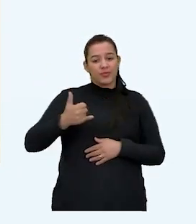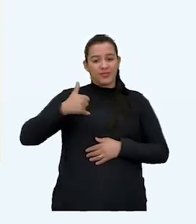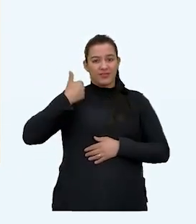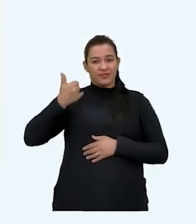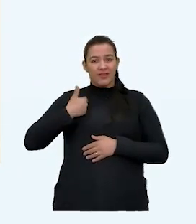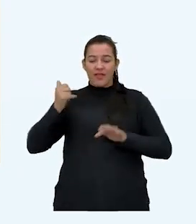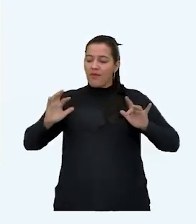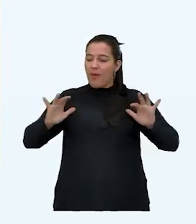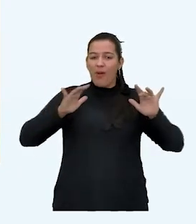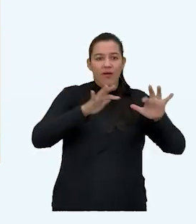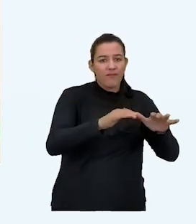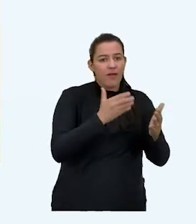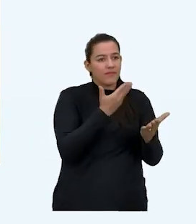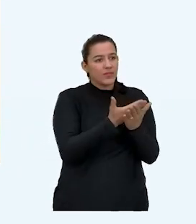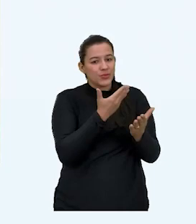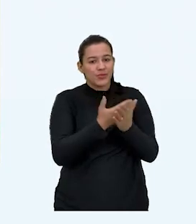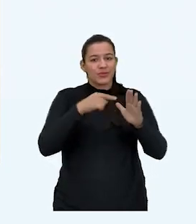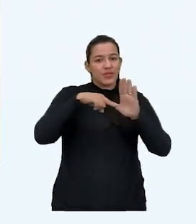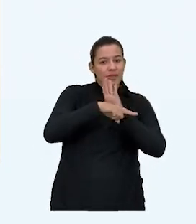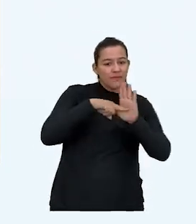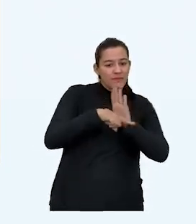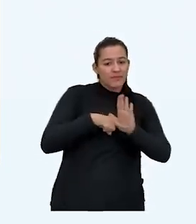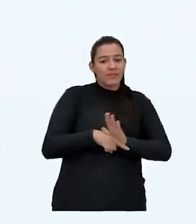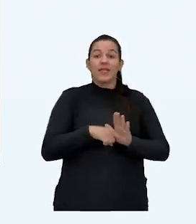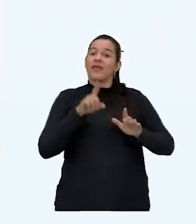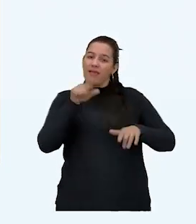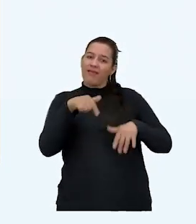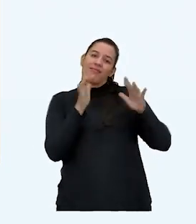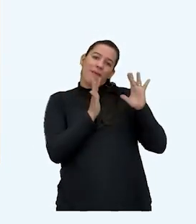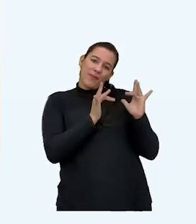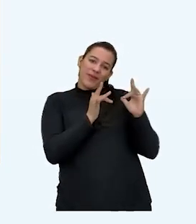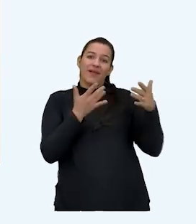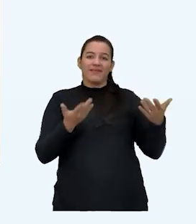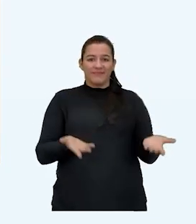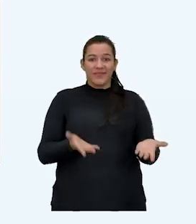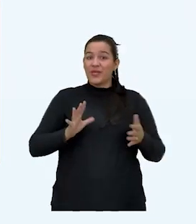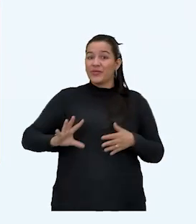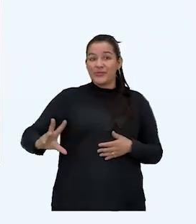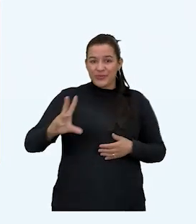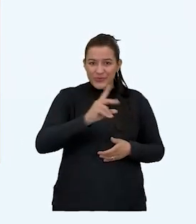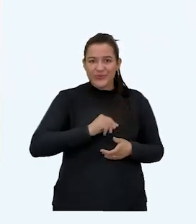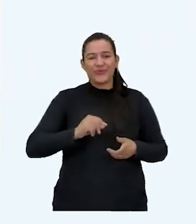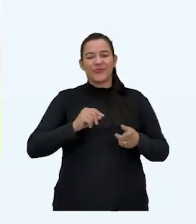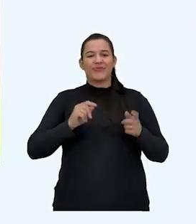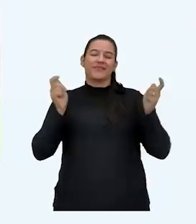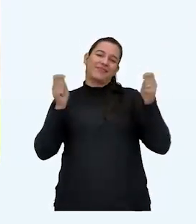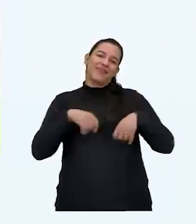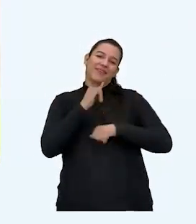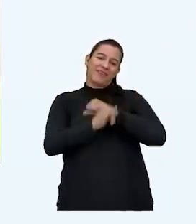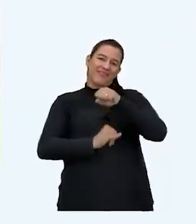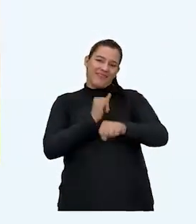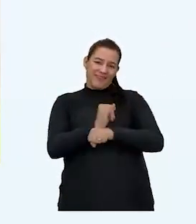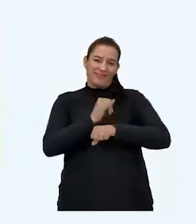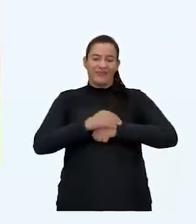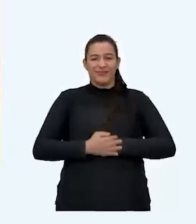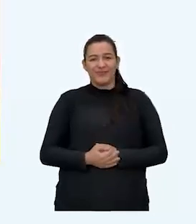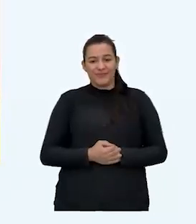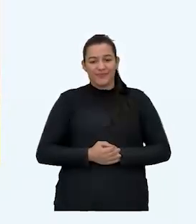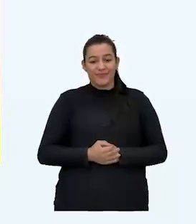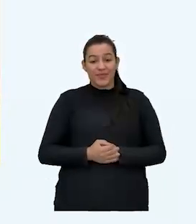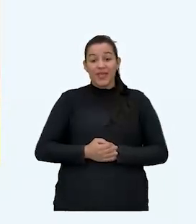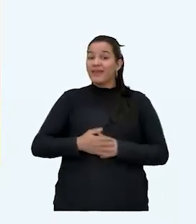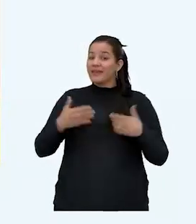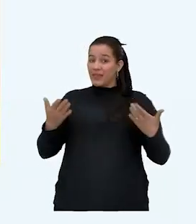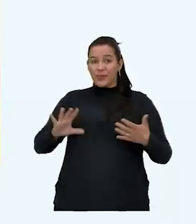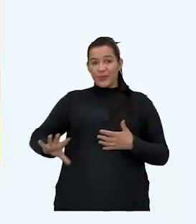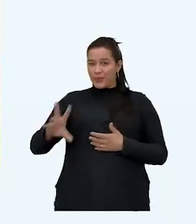vêm para estudar, pesquisar e até namorar. Mas tudo pela internet. Em Cabo Verde, todo mundo